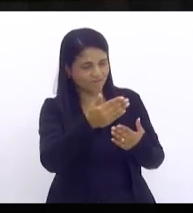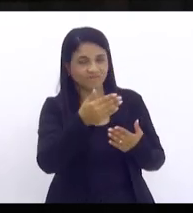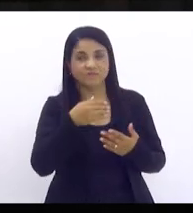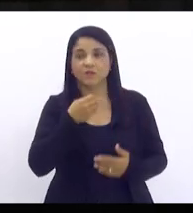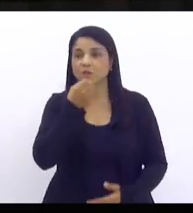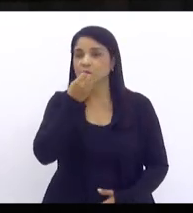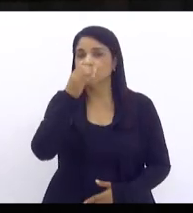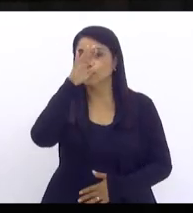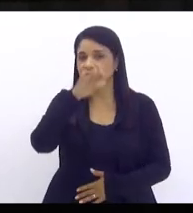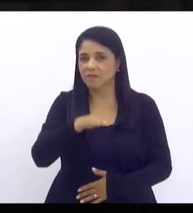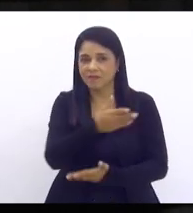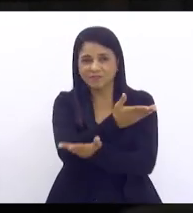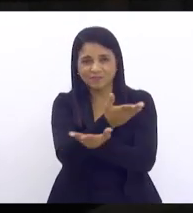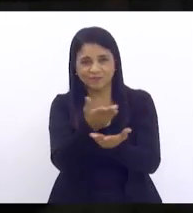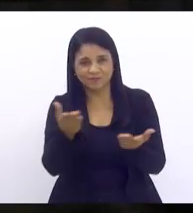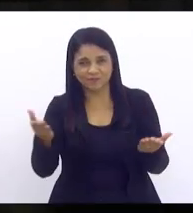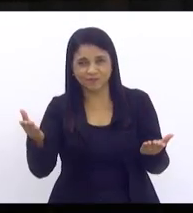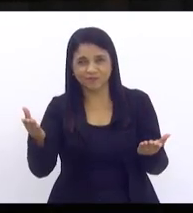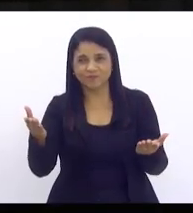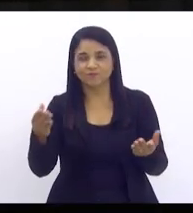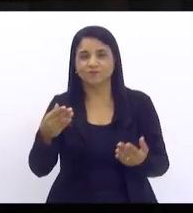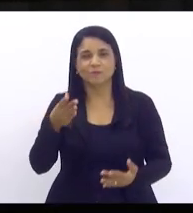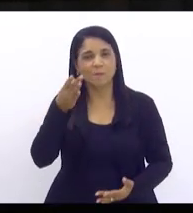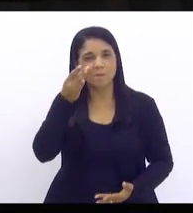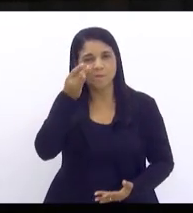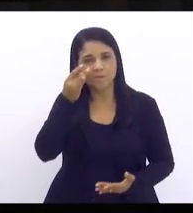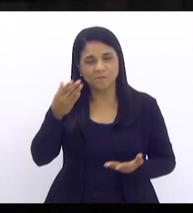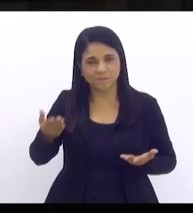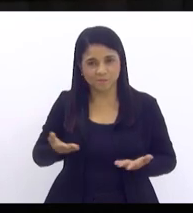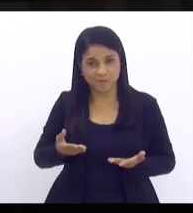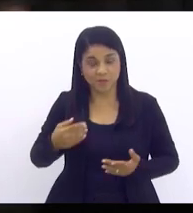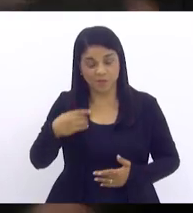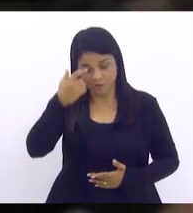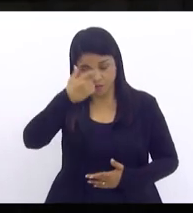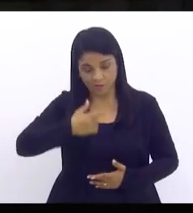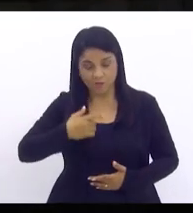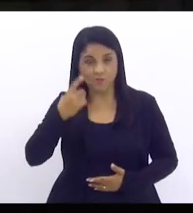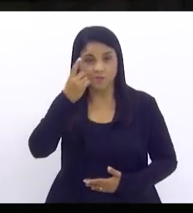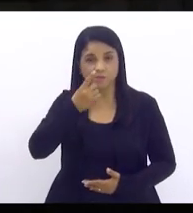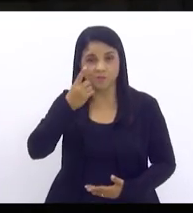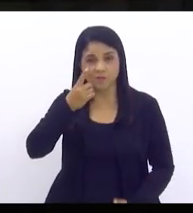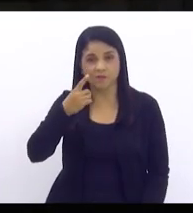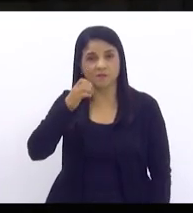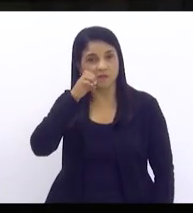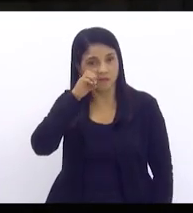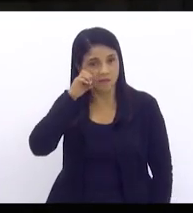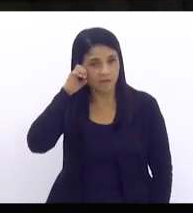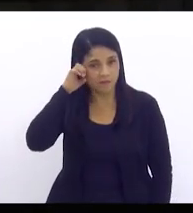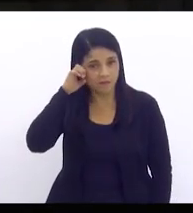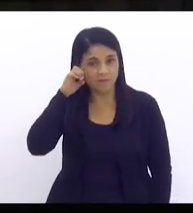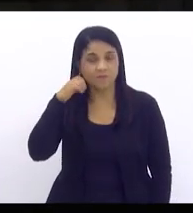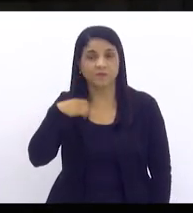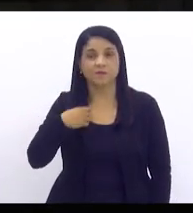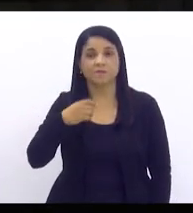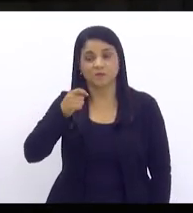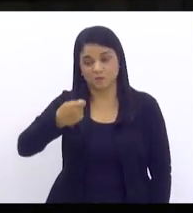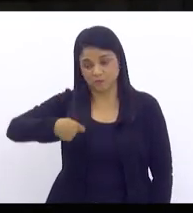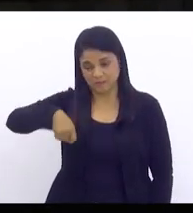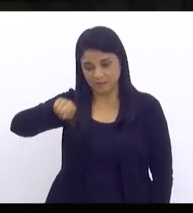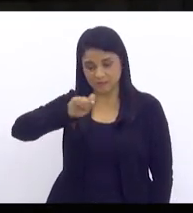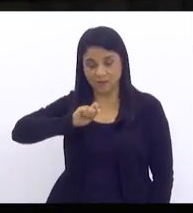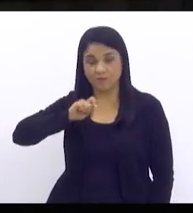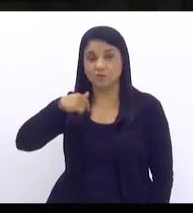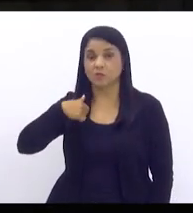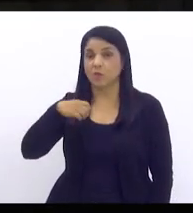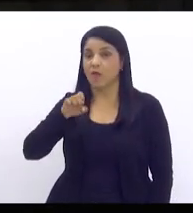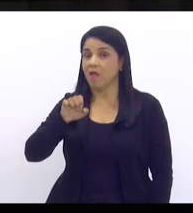Boa tarde para todas as pessoas aqui presentes. Eu sou a deputada Élica Takimoto. O meu sinal é esse